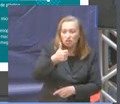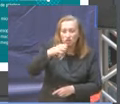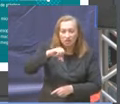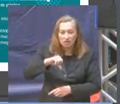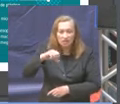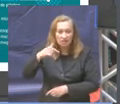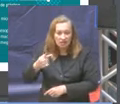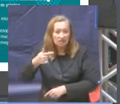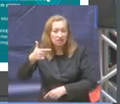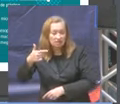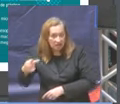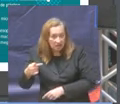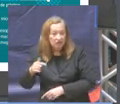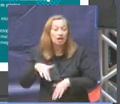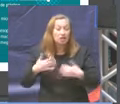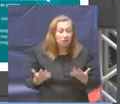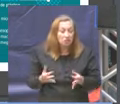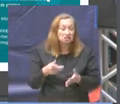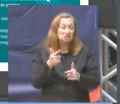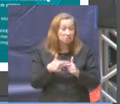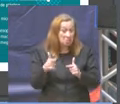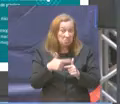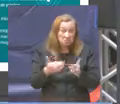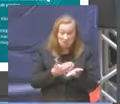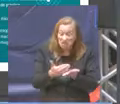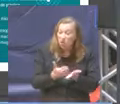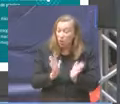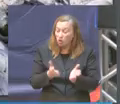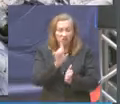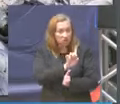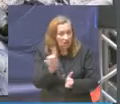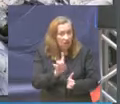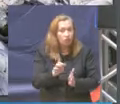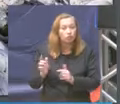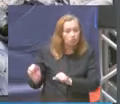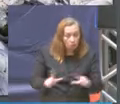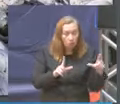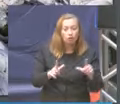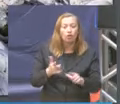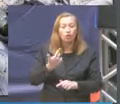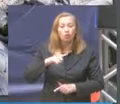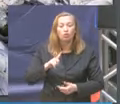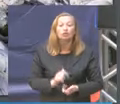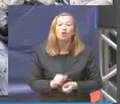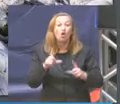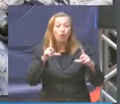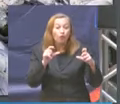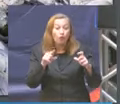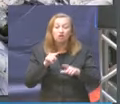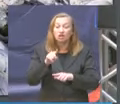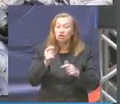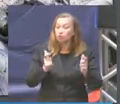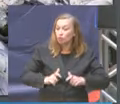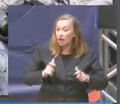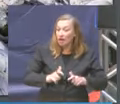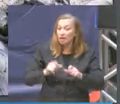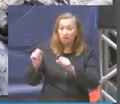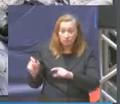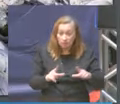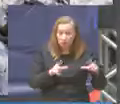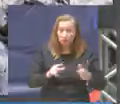1977, né? Então a gente tem esse problema, não é de hoje. Próximo, que mais uma fotografia desse local,